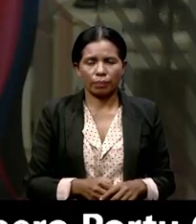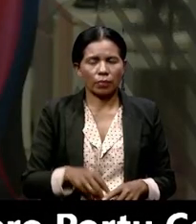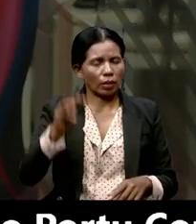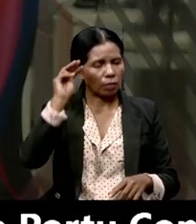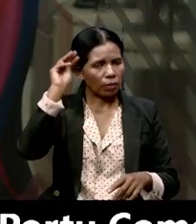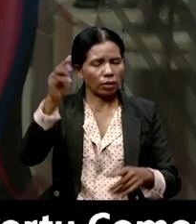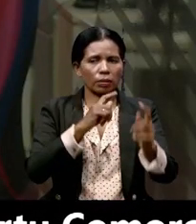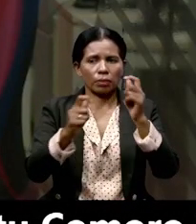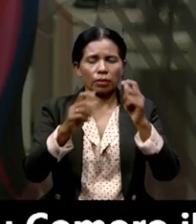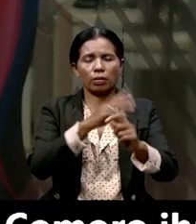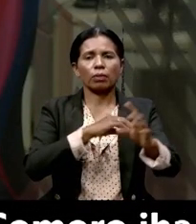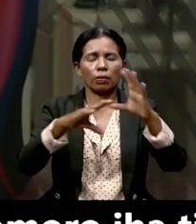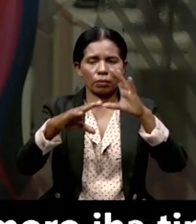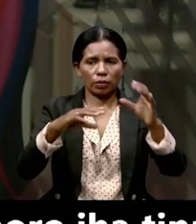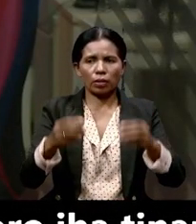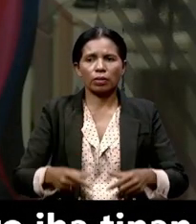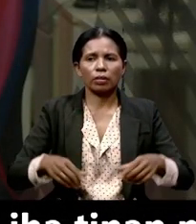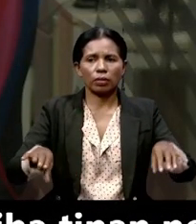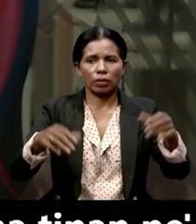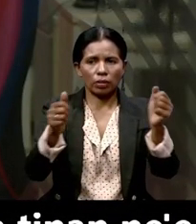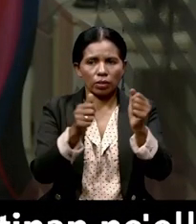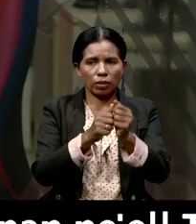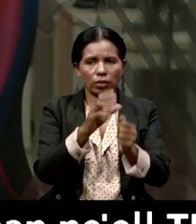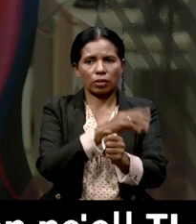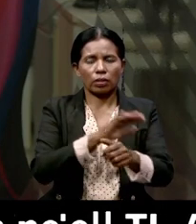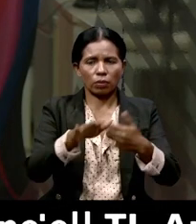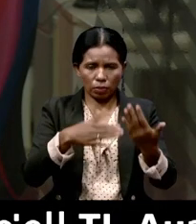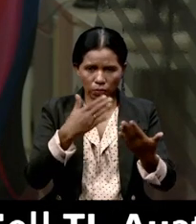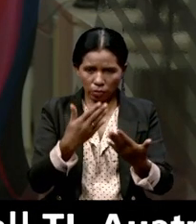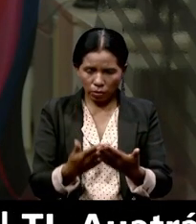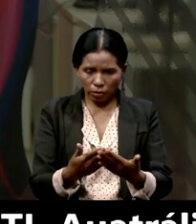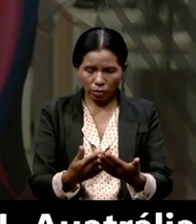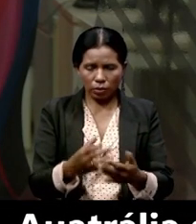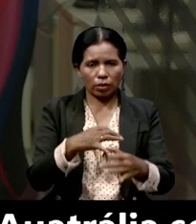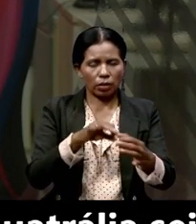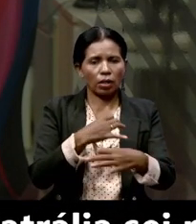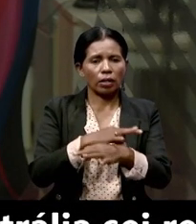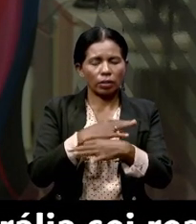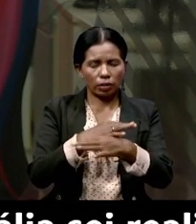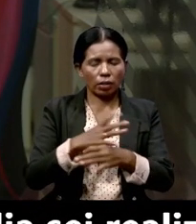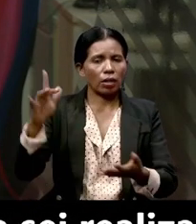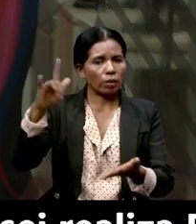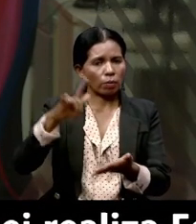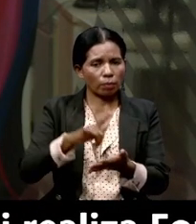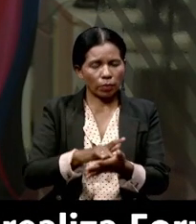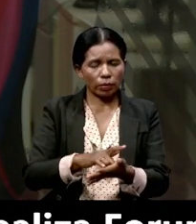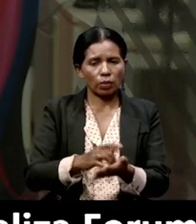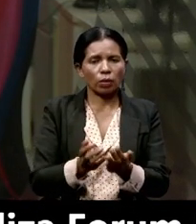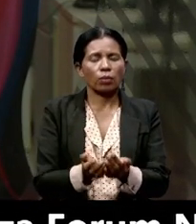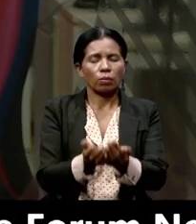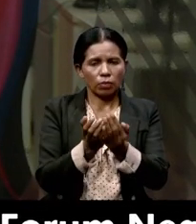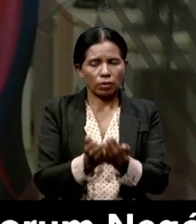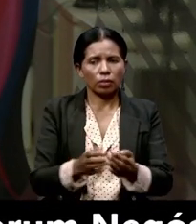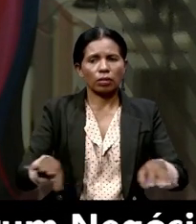Ministério de Transporte e Comunicação se coordena com a autoridade relevante CIRA, o dia a dia gestão em aeroporto Comoro, liu